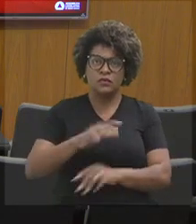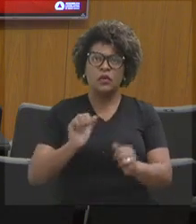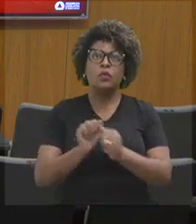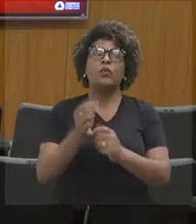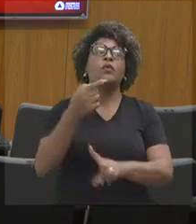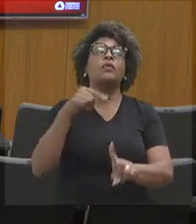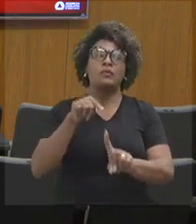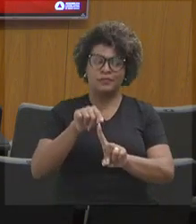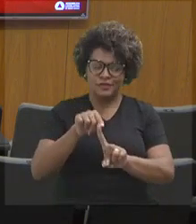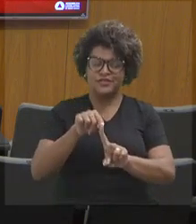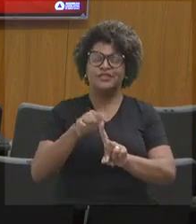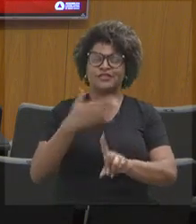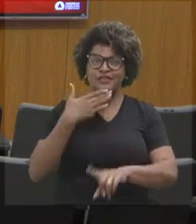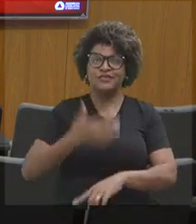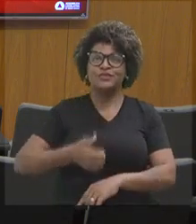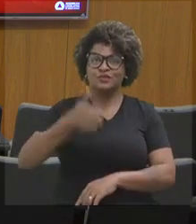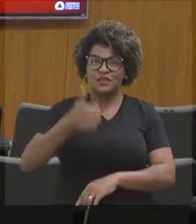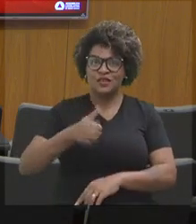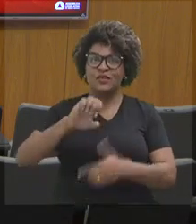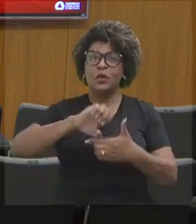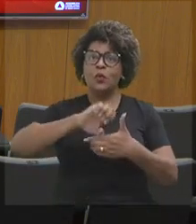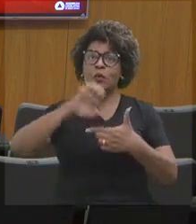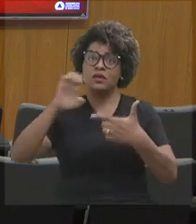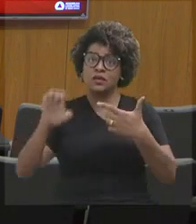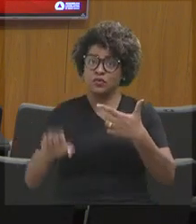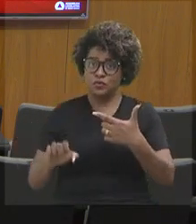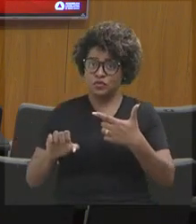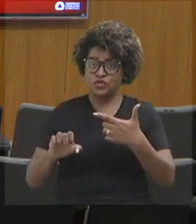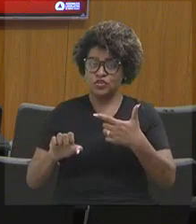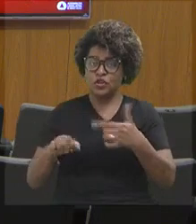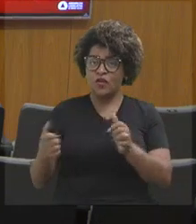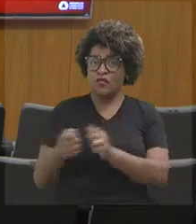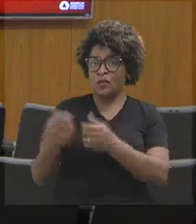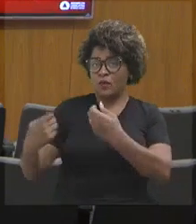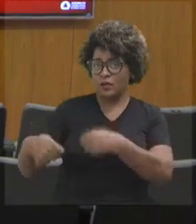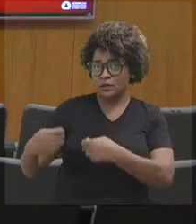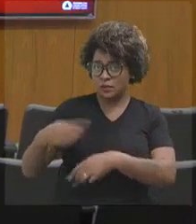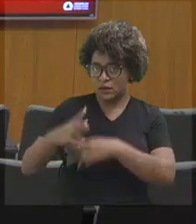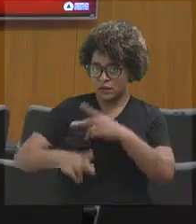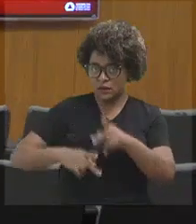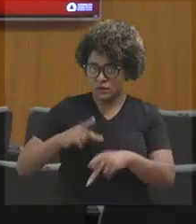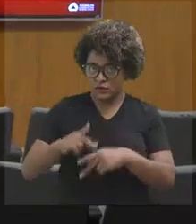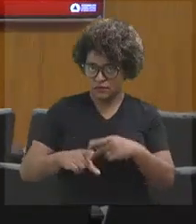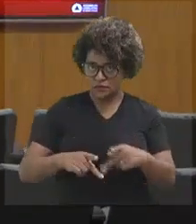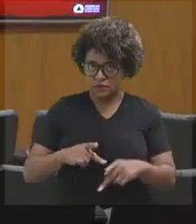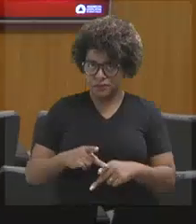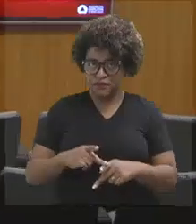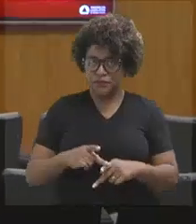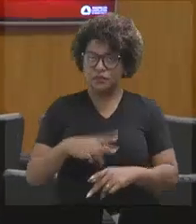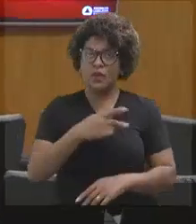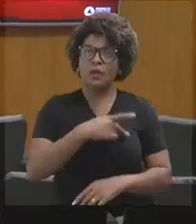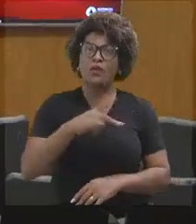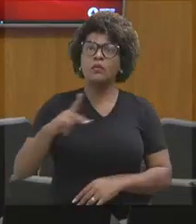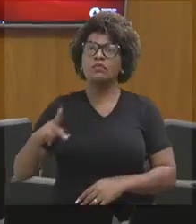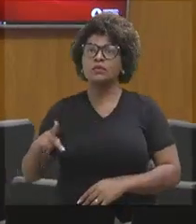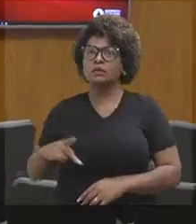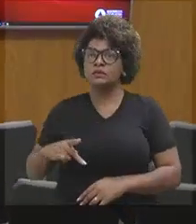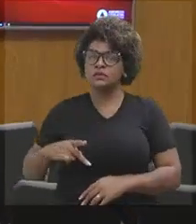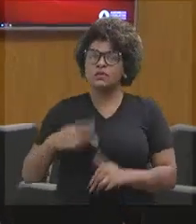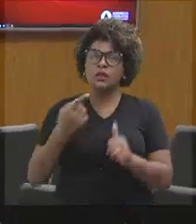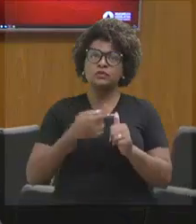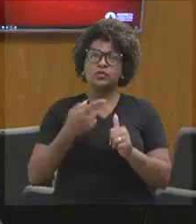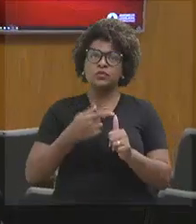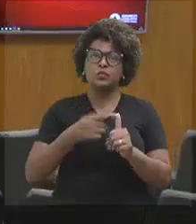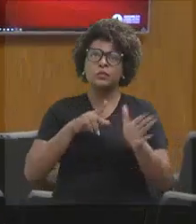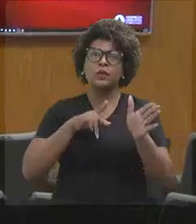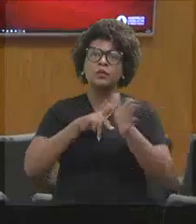aprimorar a atuação do Poder Executivo no atendimento das demandas da população. A presidência, no termo do parágrafo 1º do artigo